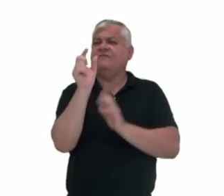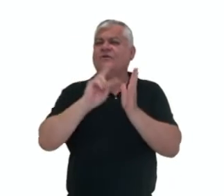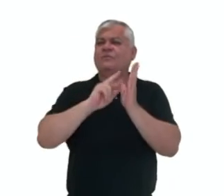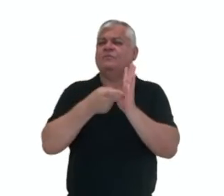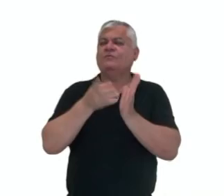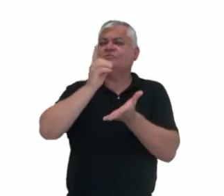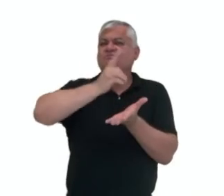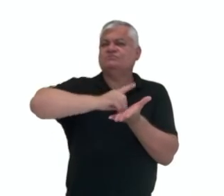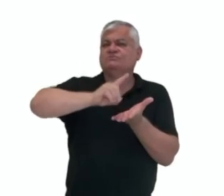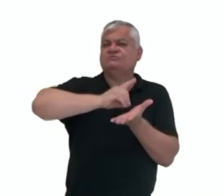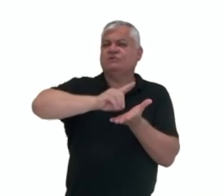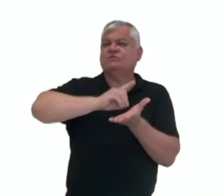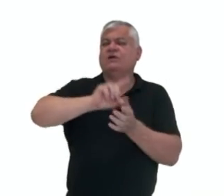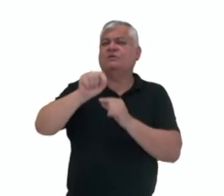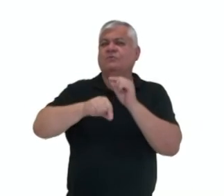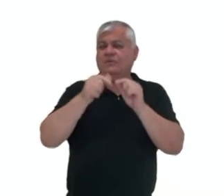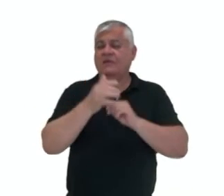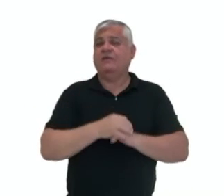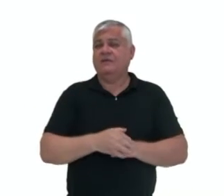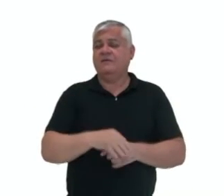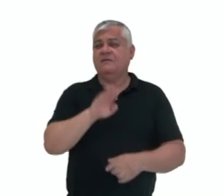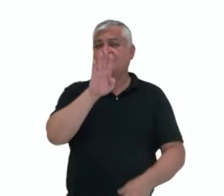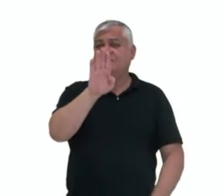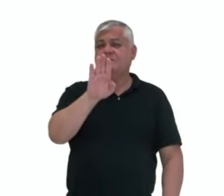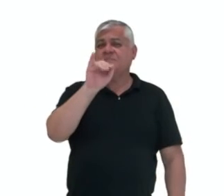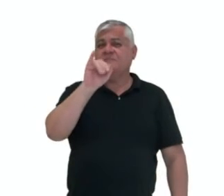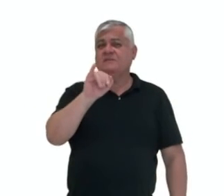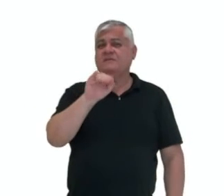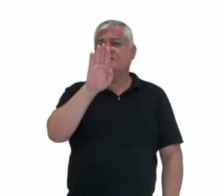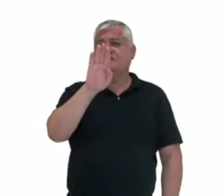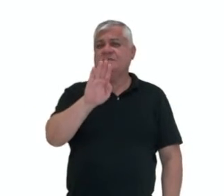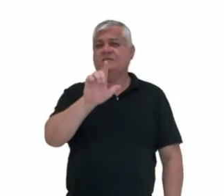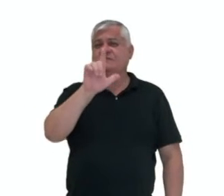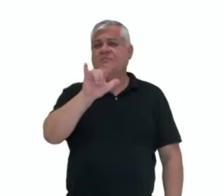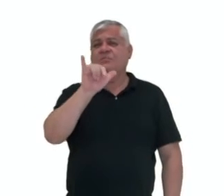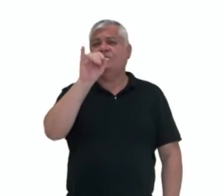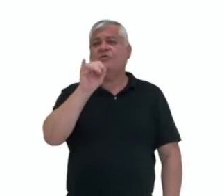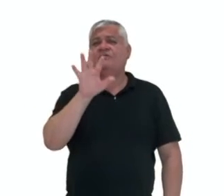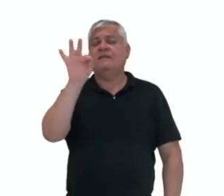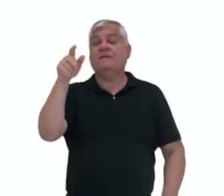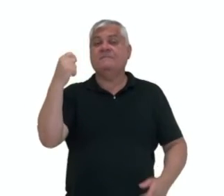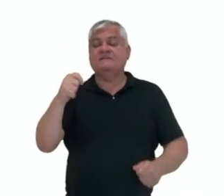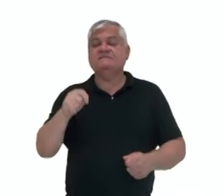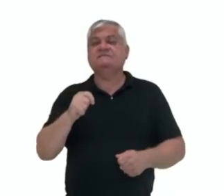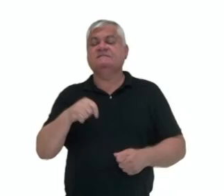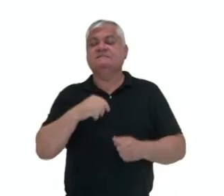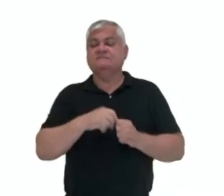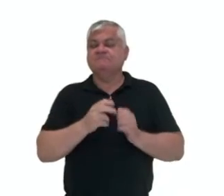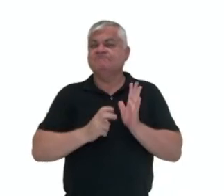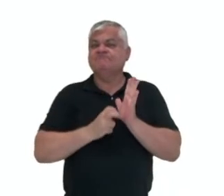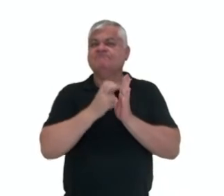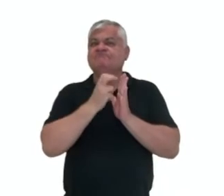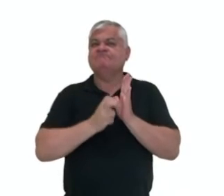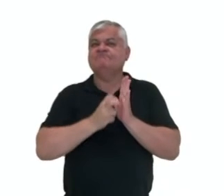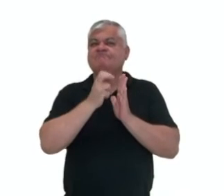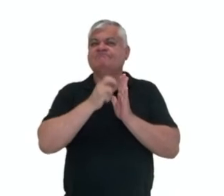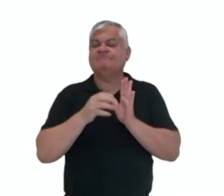pelo dicionário Aurélio Buarque de Holanda, cultivar o apreço por eles e estimular